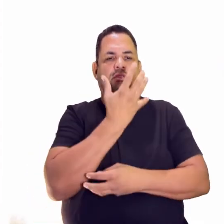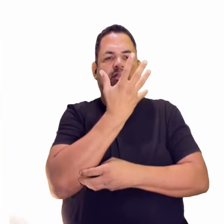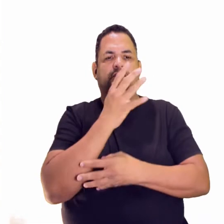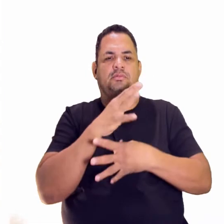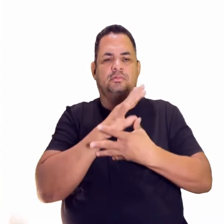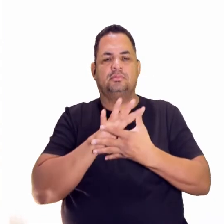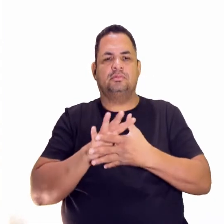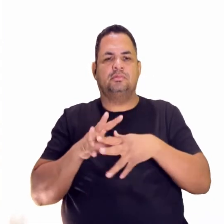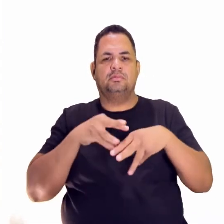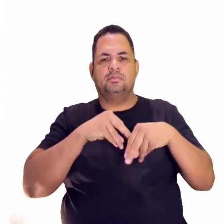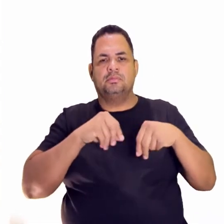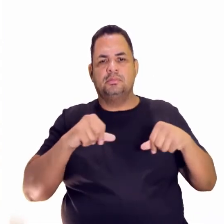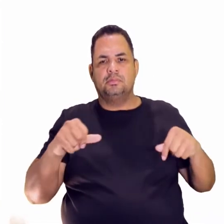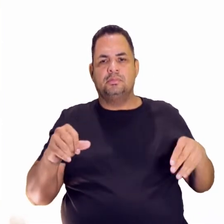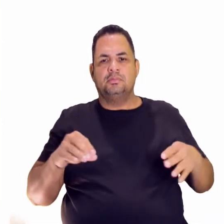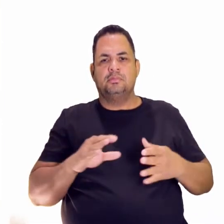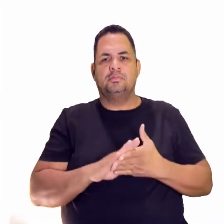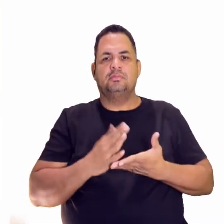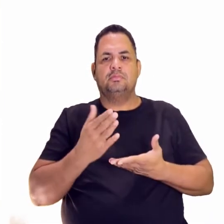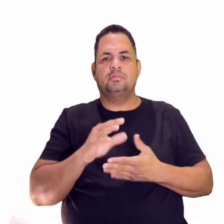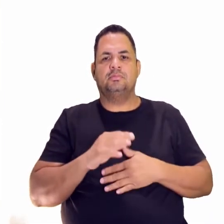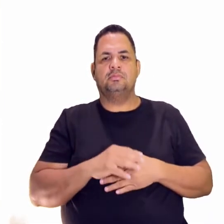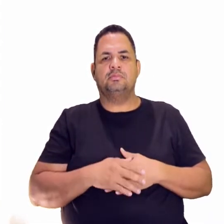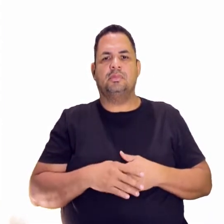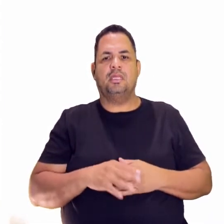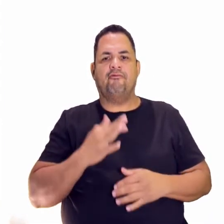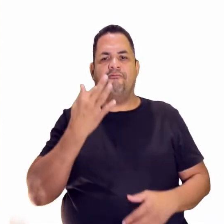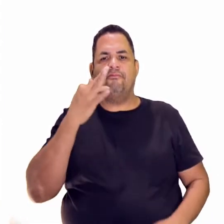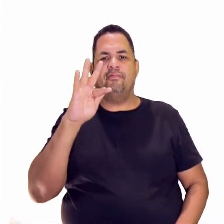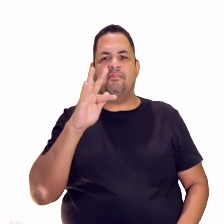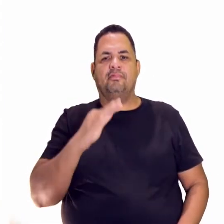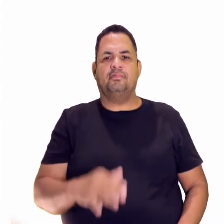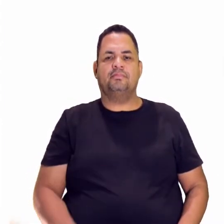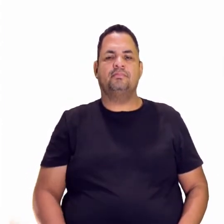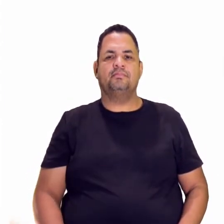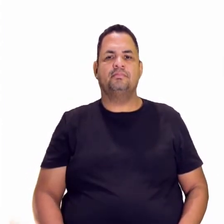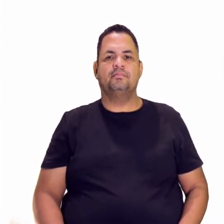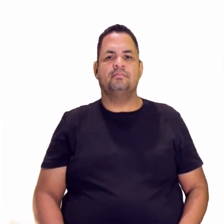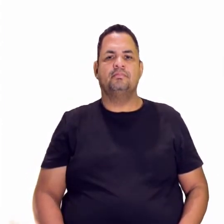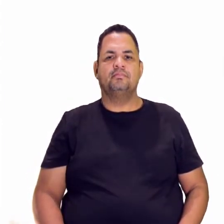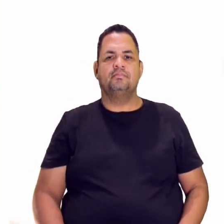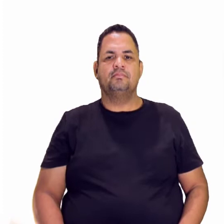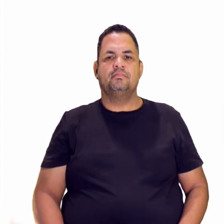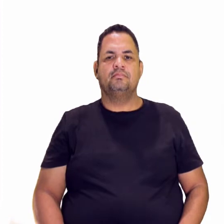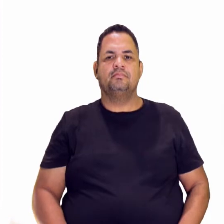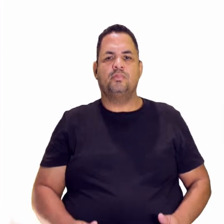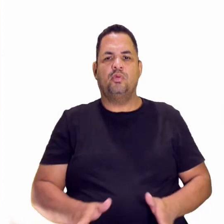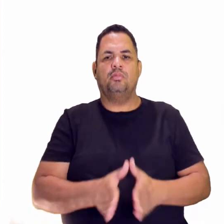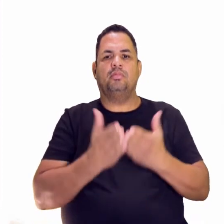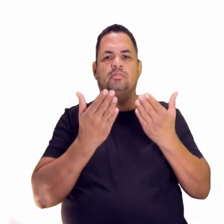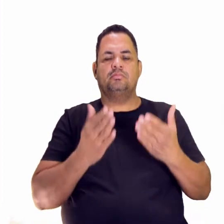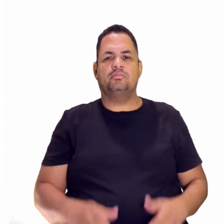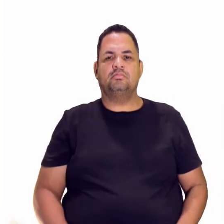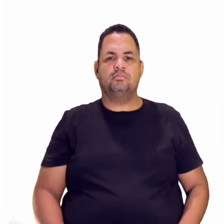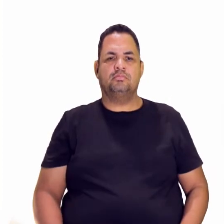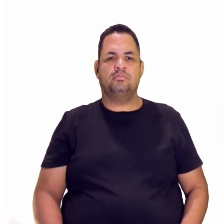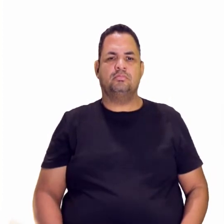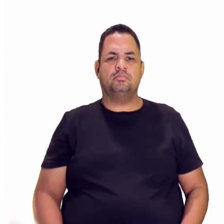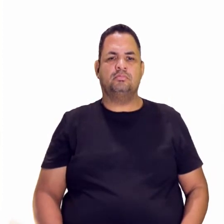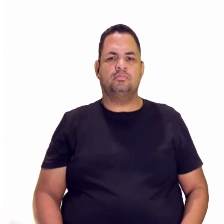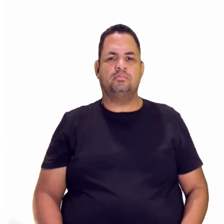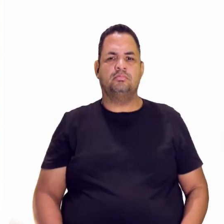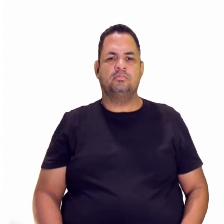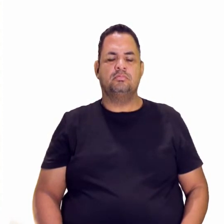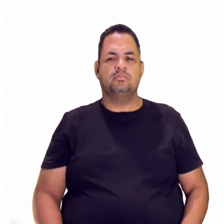a povera é um termo francês, né? Povera é pobre. Então vamos ver aqui um